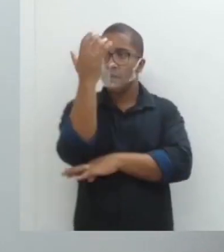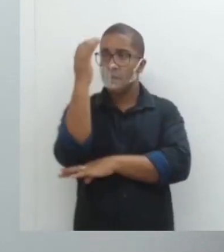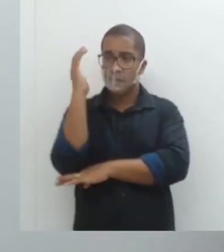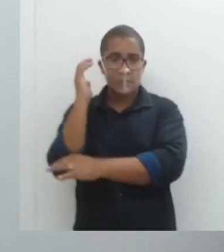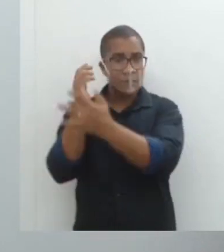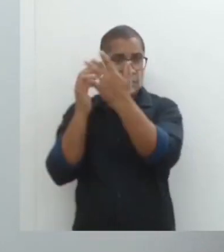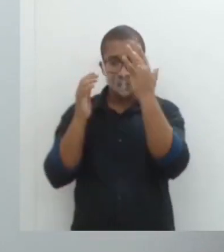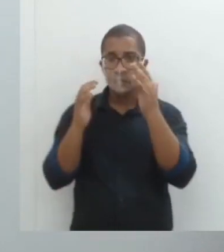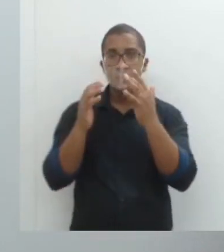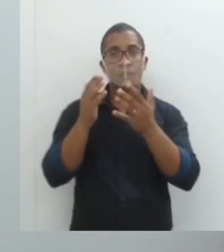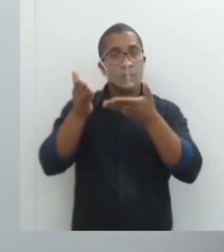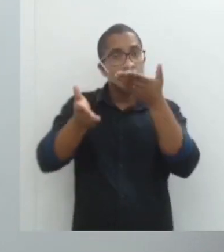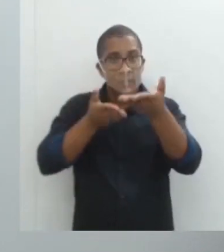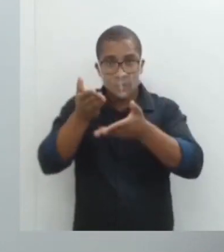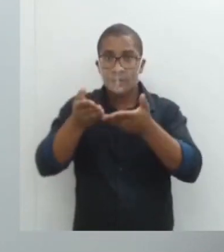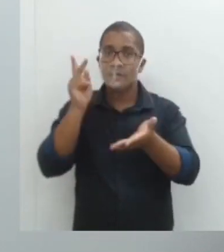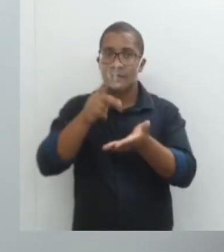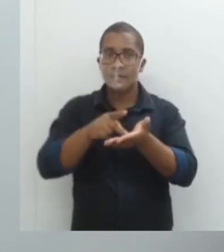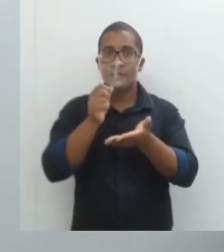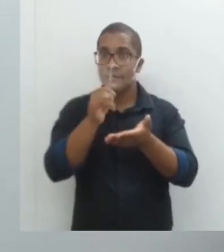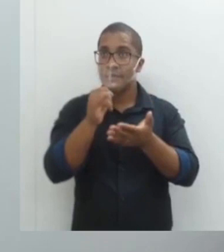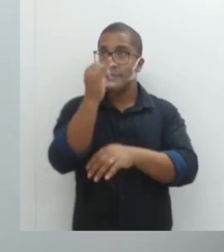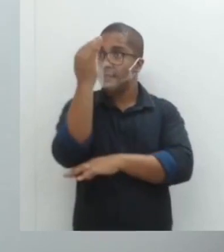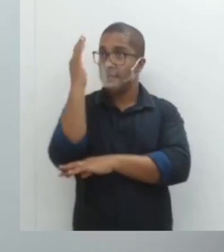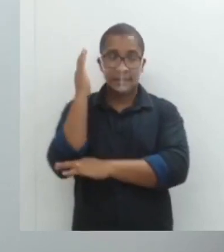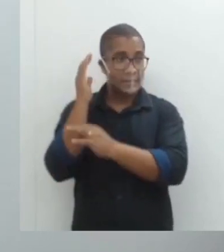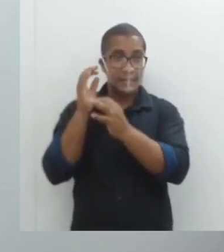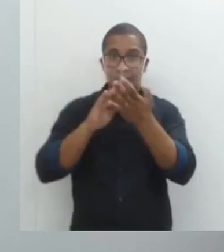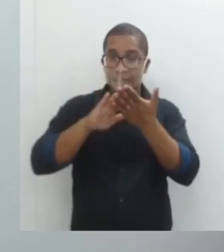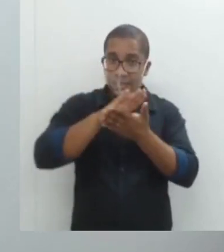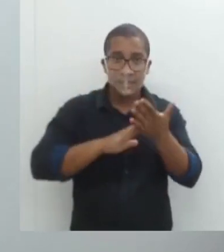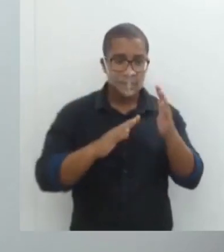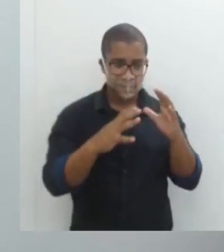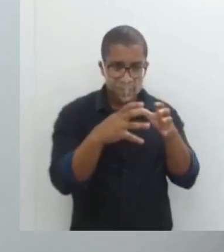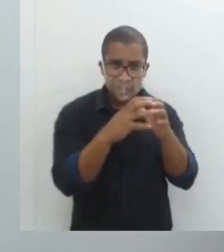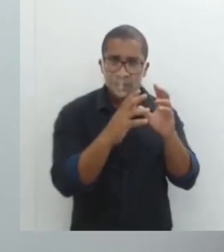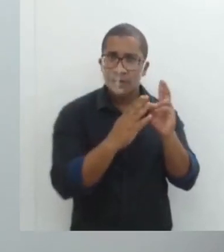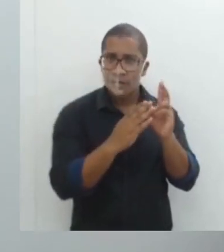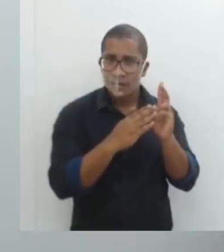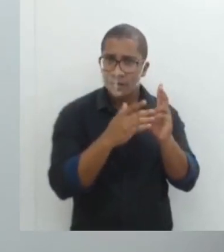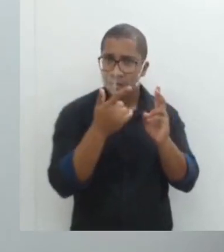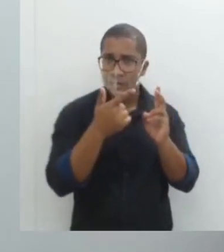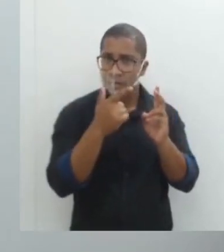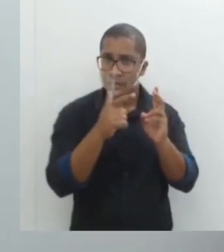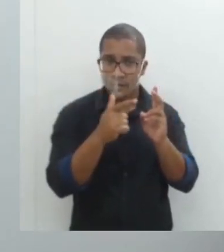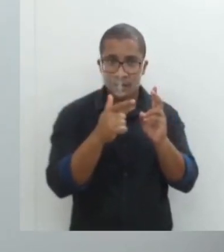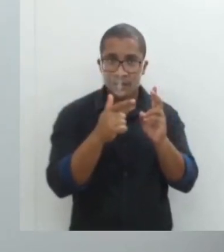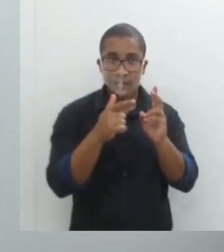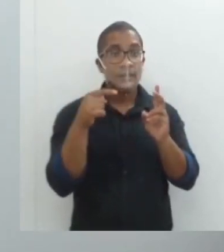sem a natureza, não existe tribo. Se não existe tribo, também não existe